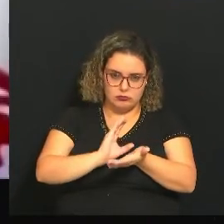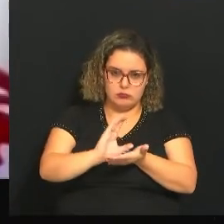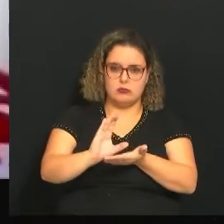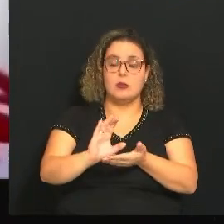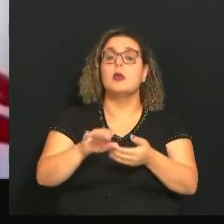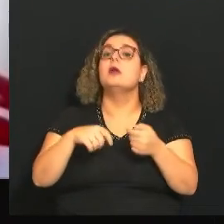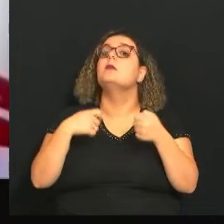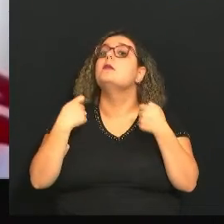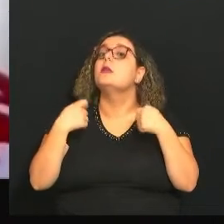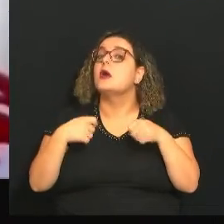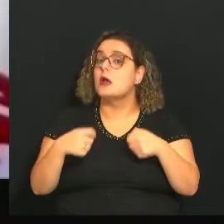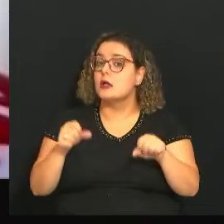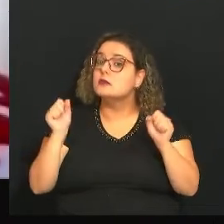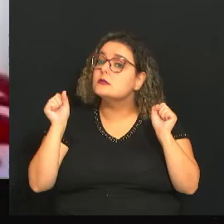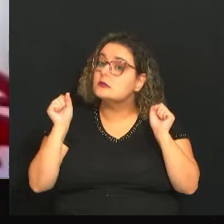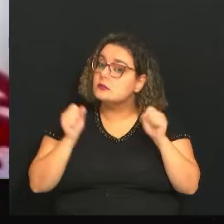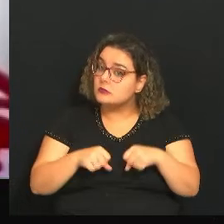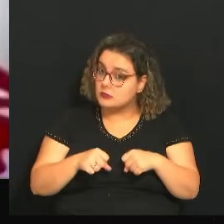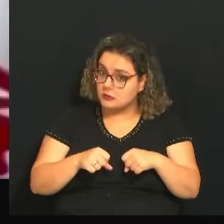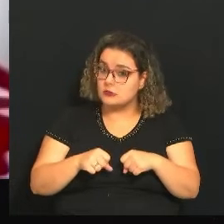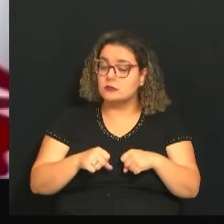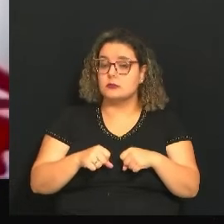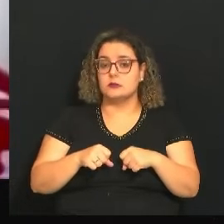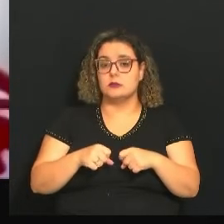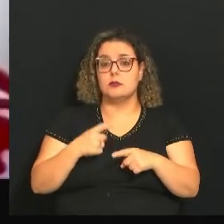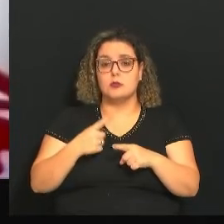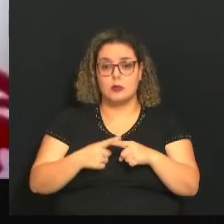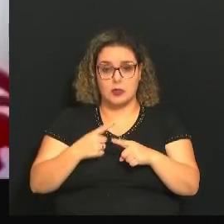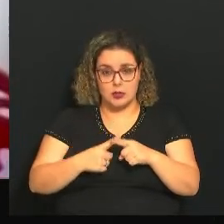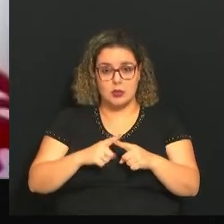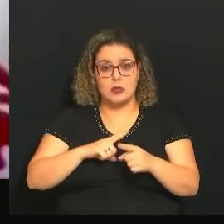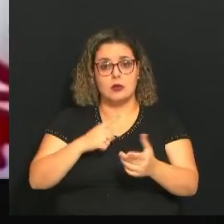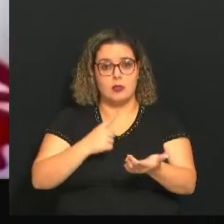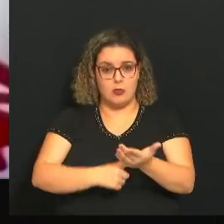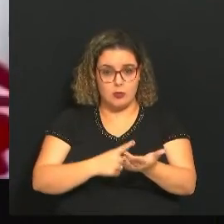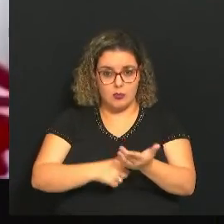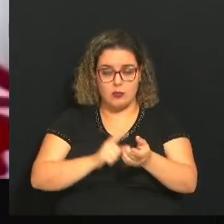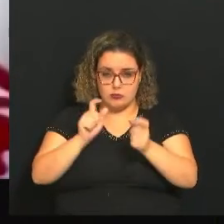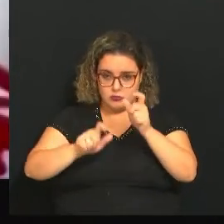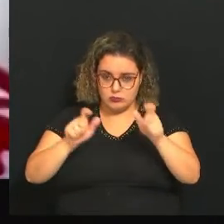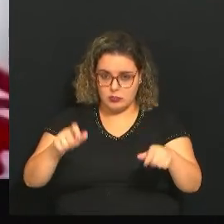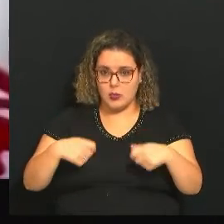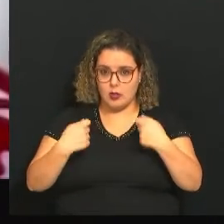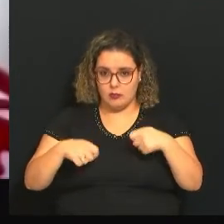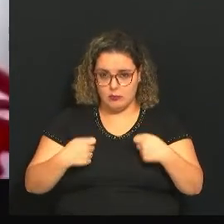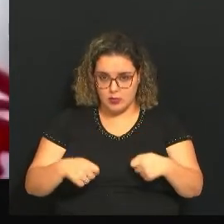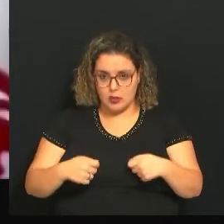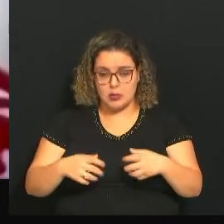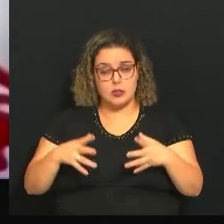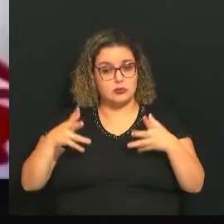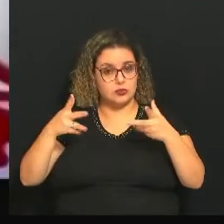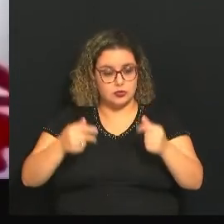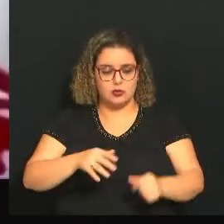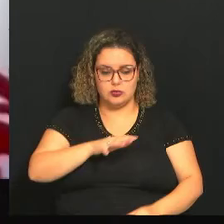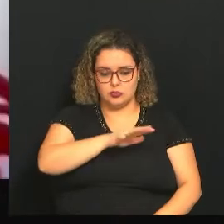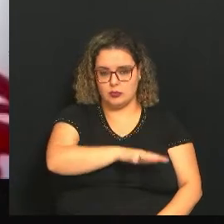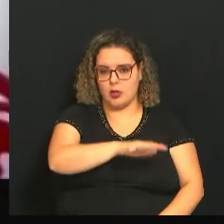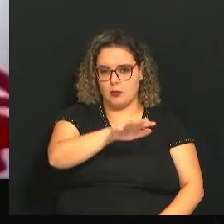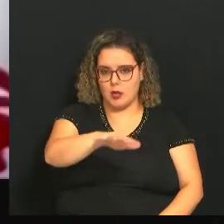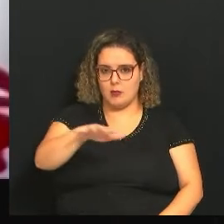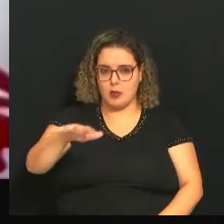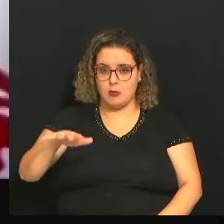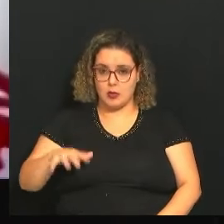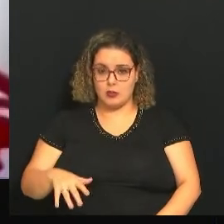deve fazer porque ele tem compromissos com o povo e ele precisa dos equipamentos públicos, né,